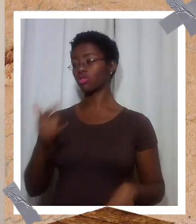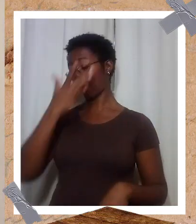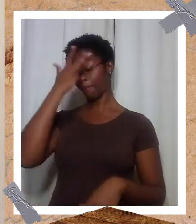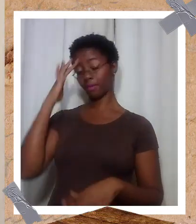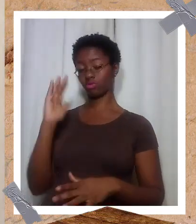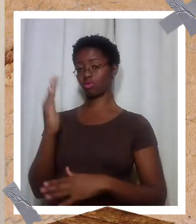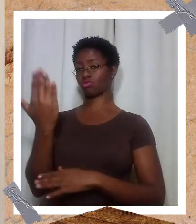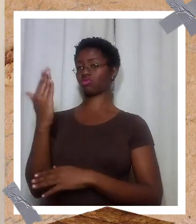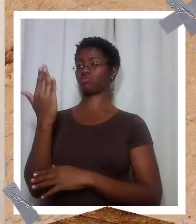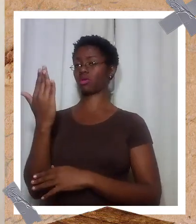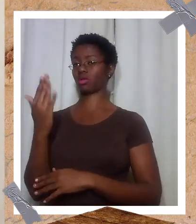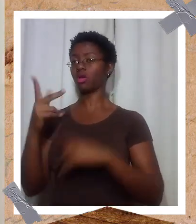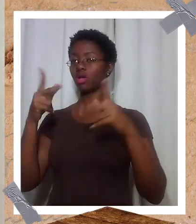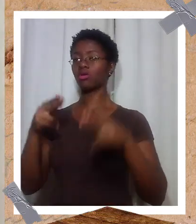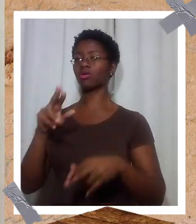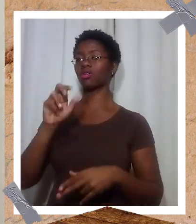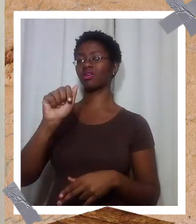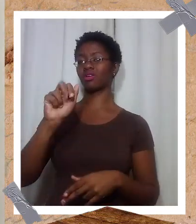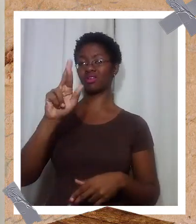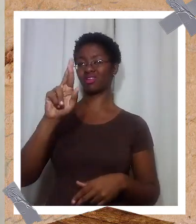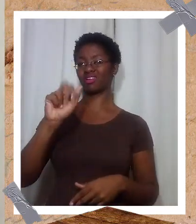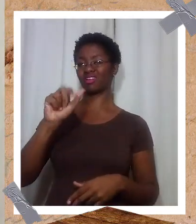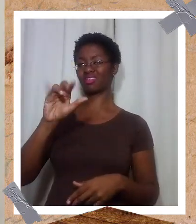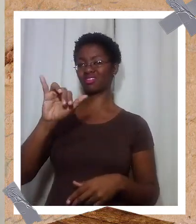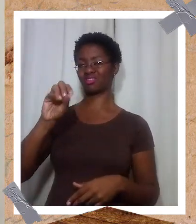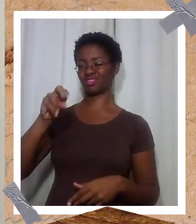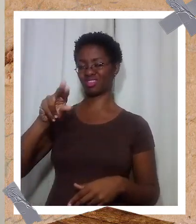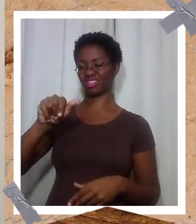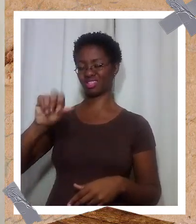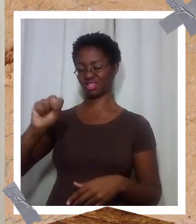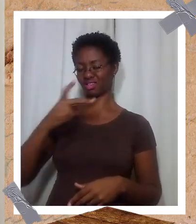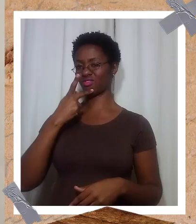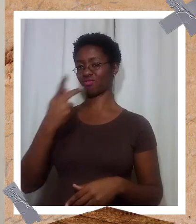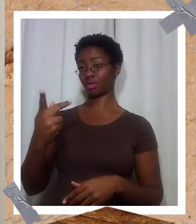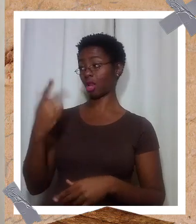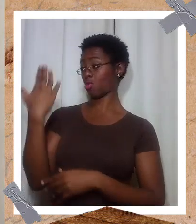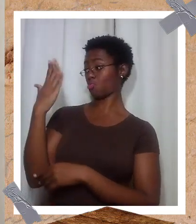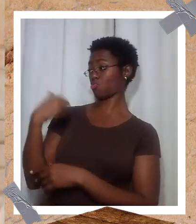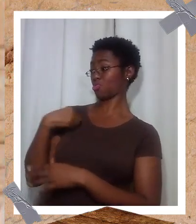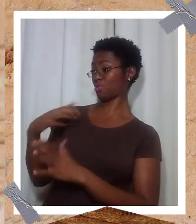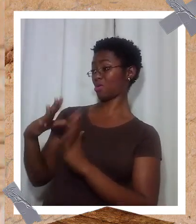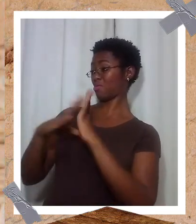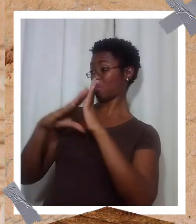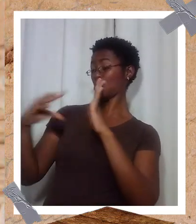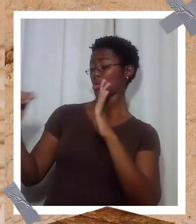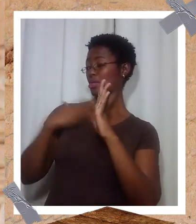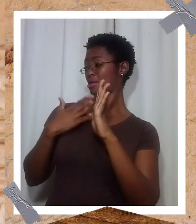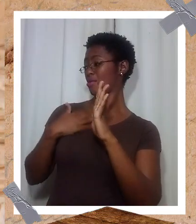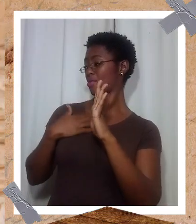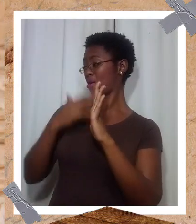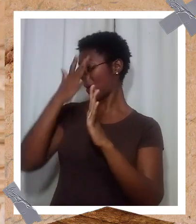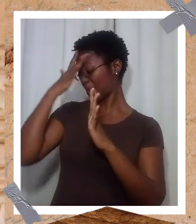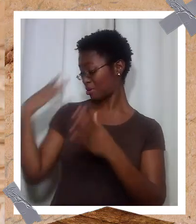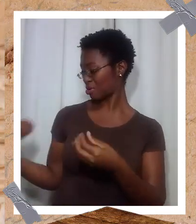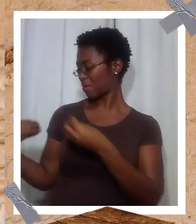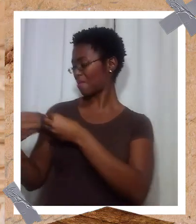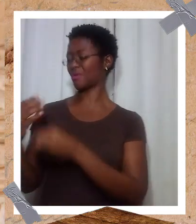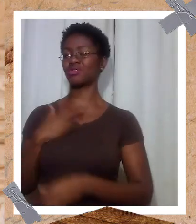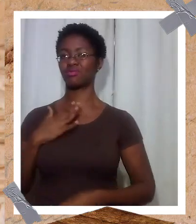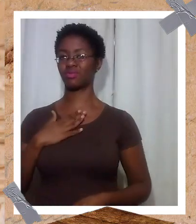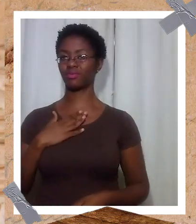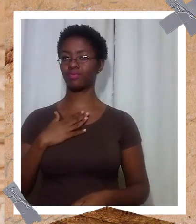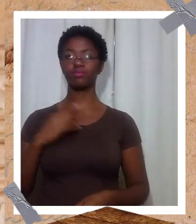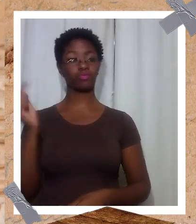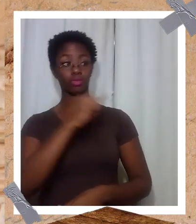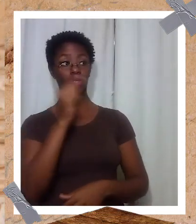Racionais MC, a gente se espelha em quem está mais próximo. Então, acho que eu tenho que ficar próximo daqueles que é lá que moram meus irmãos, meus amigos, e